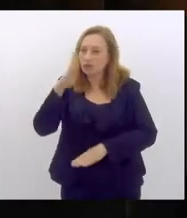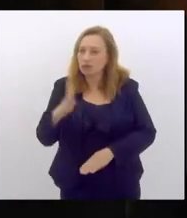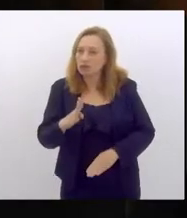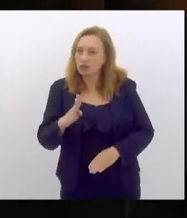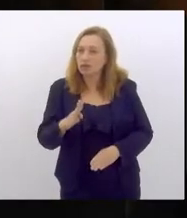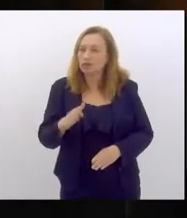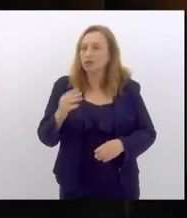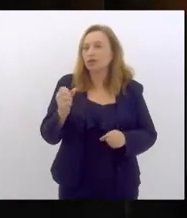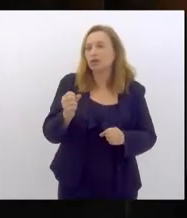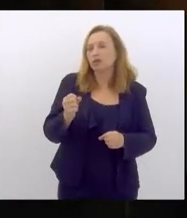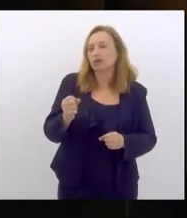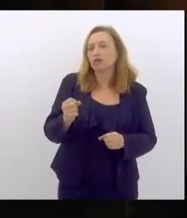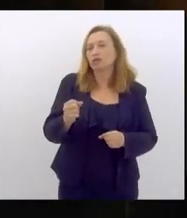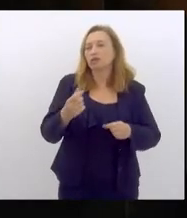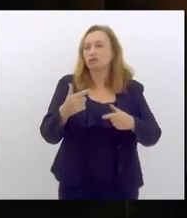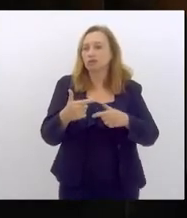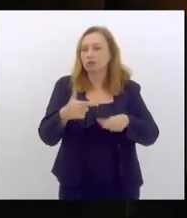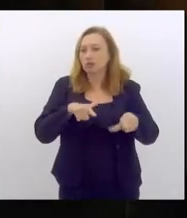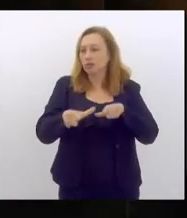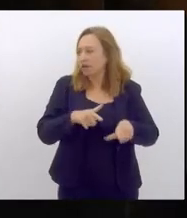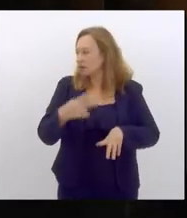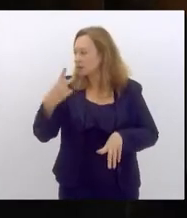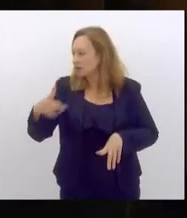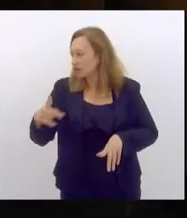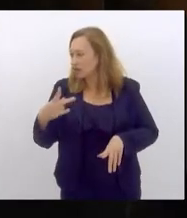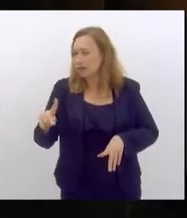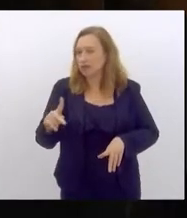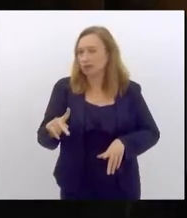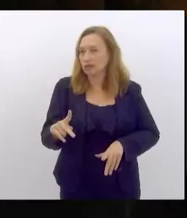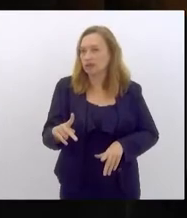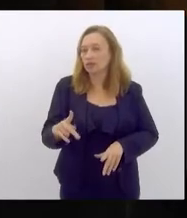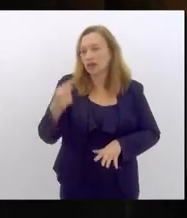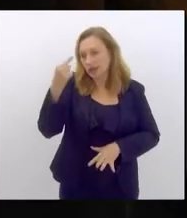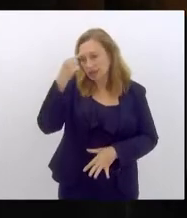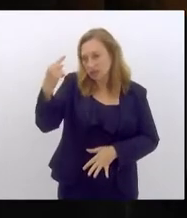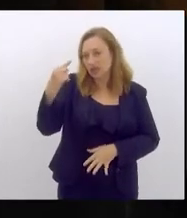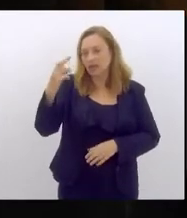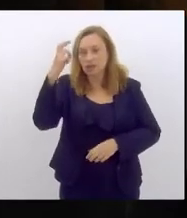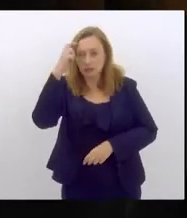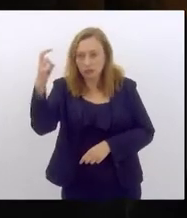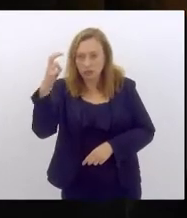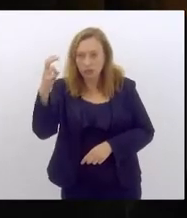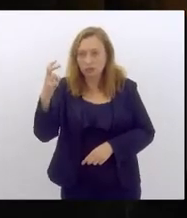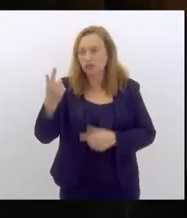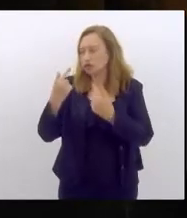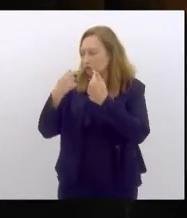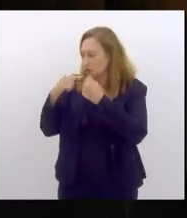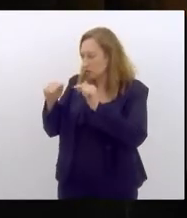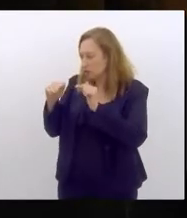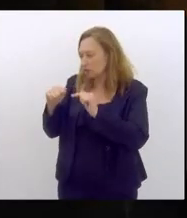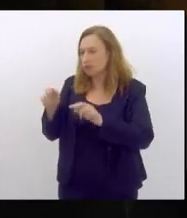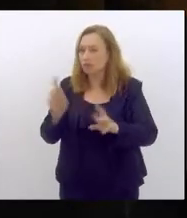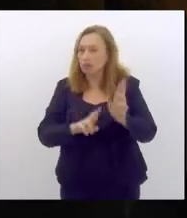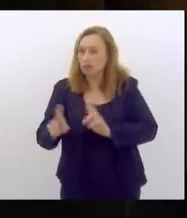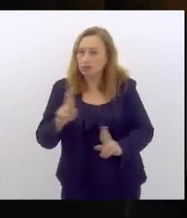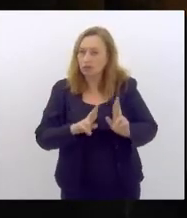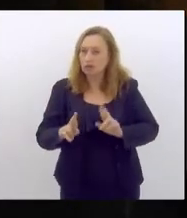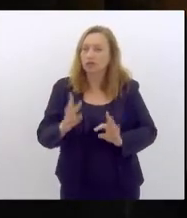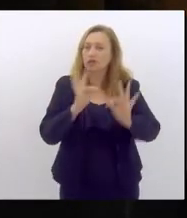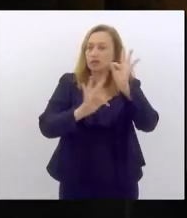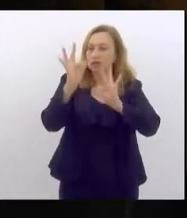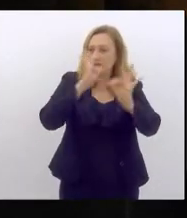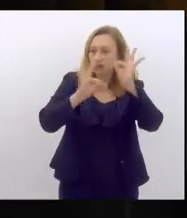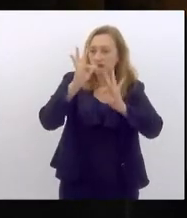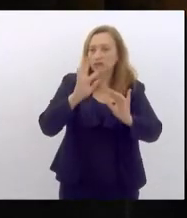obra de Muniz não abre mão da ideia de cultura e de senso crítico com relação às tecnologias